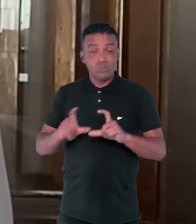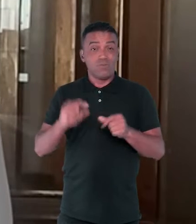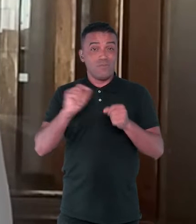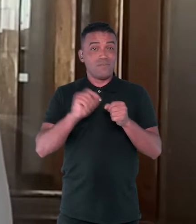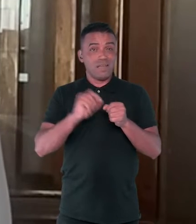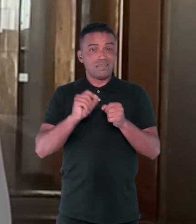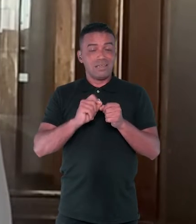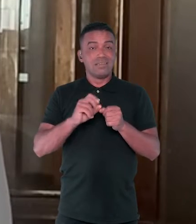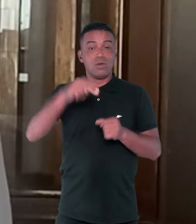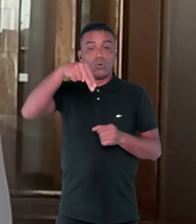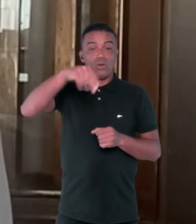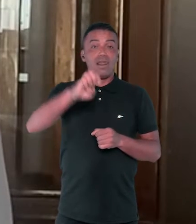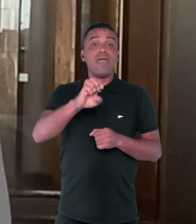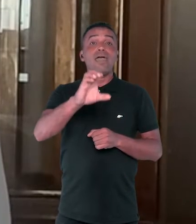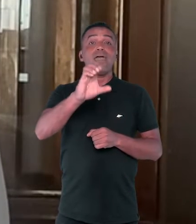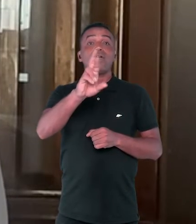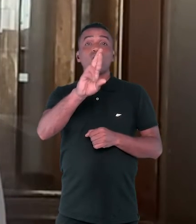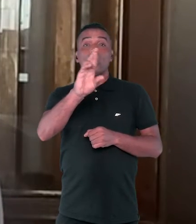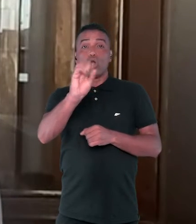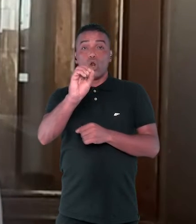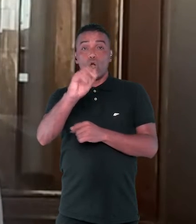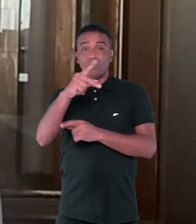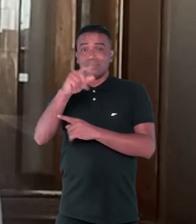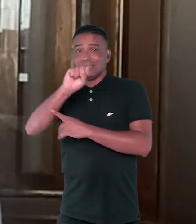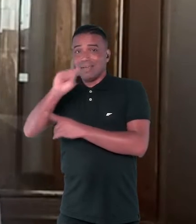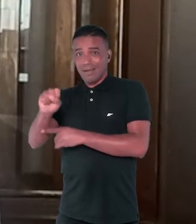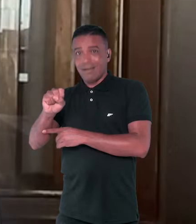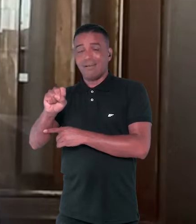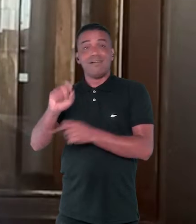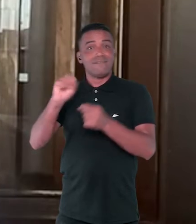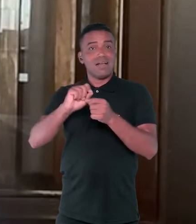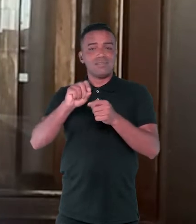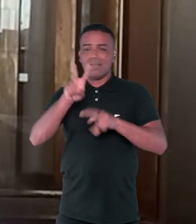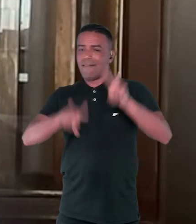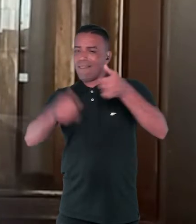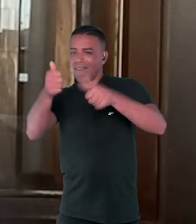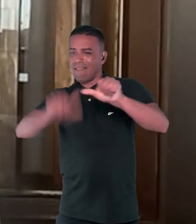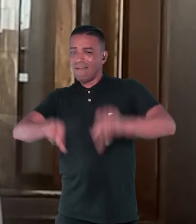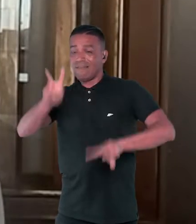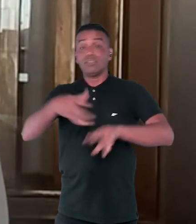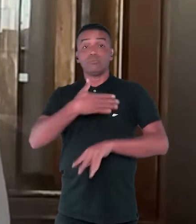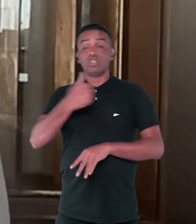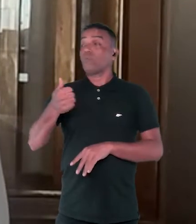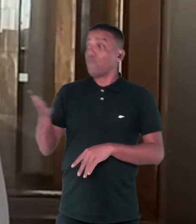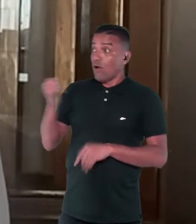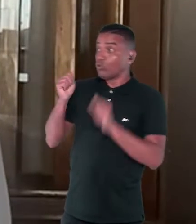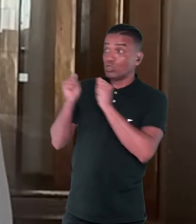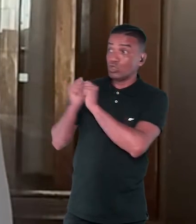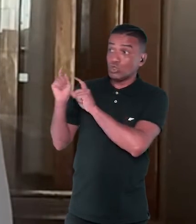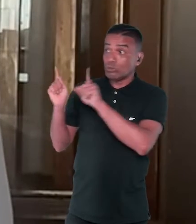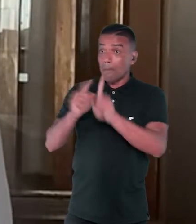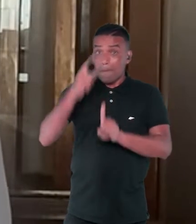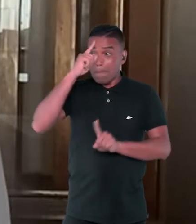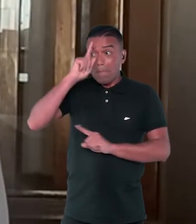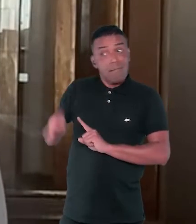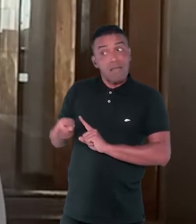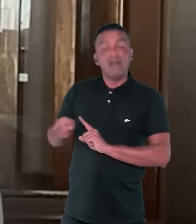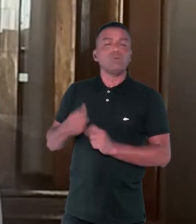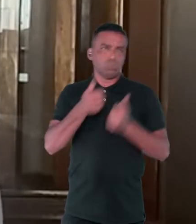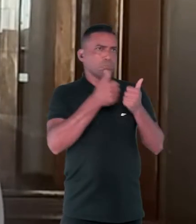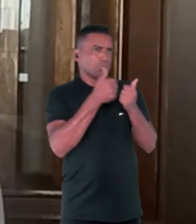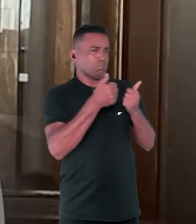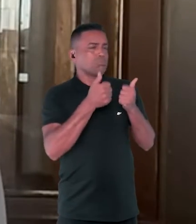a necrópsia coletiva, iria começar naquele momento. Tinham 2 peritos lá dentro. Aí ele me chamou e falou assim, vem comigo e faz o que eu mandar. Eu falei, sim,